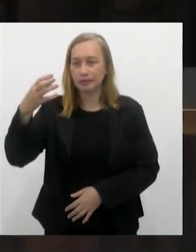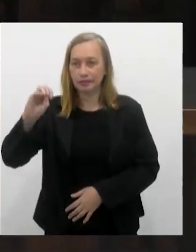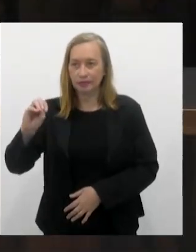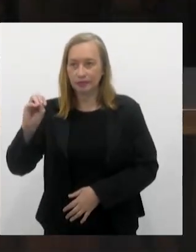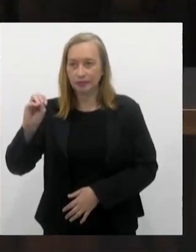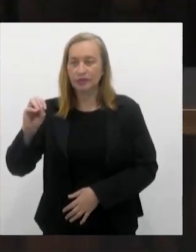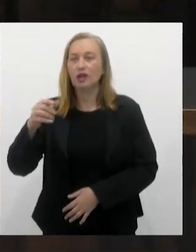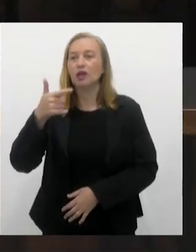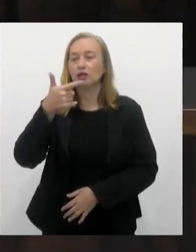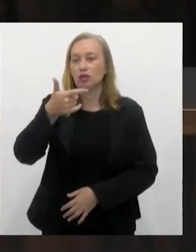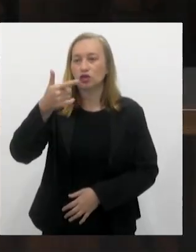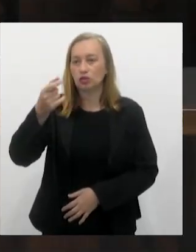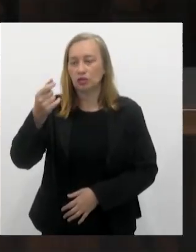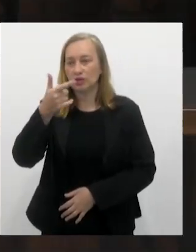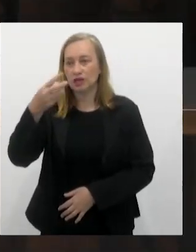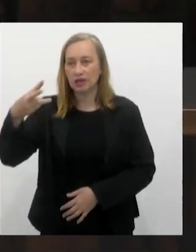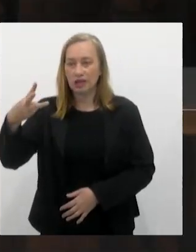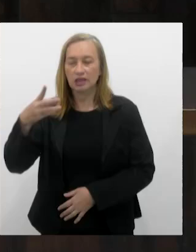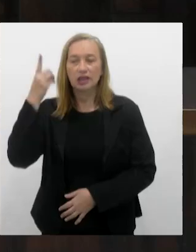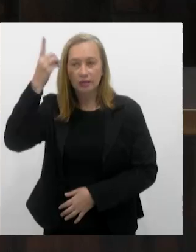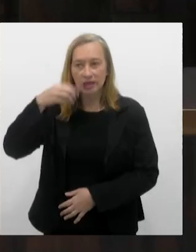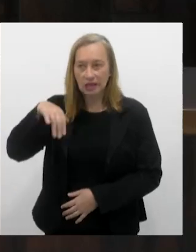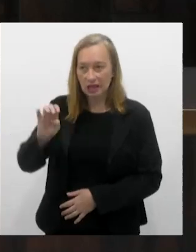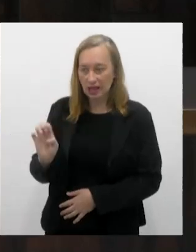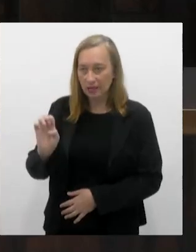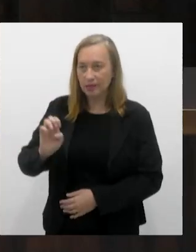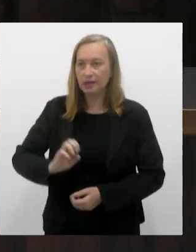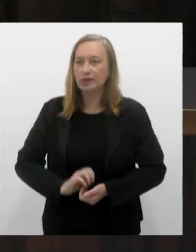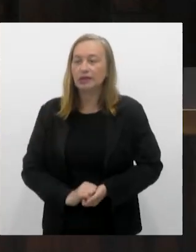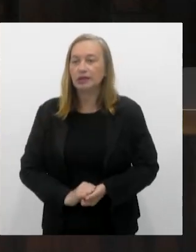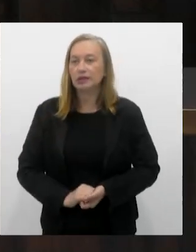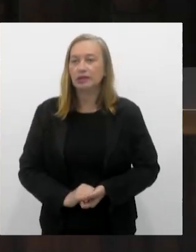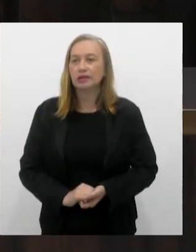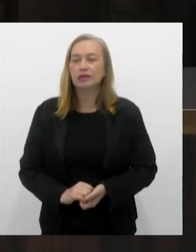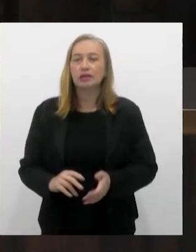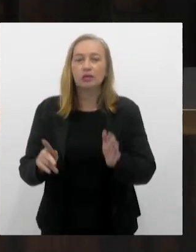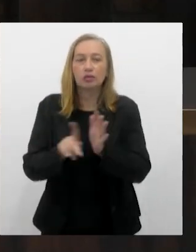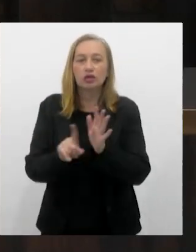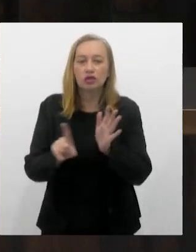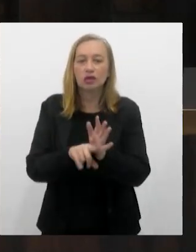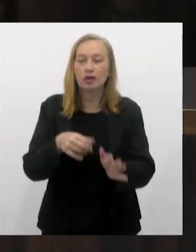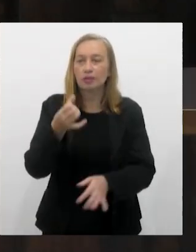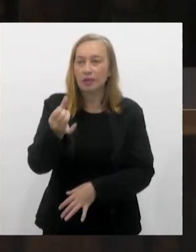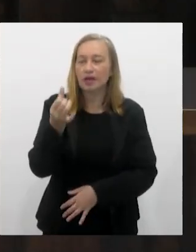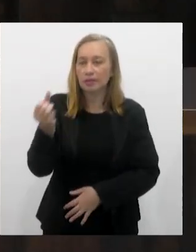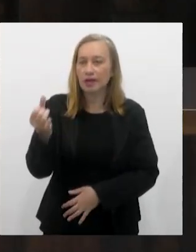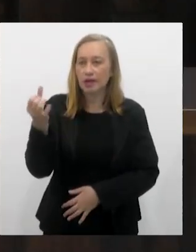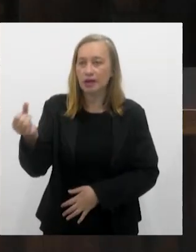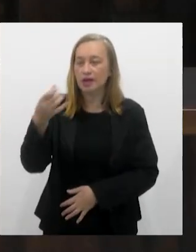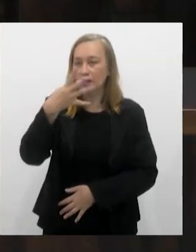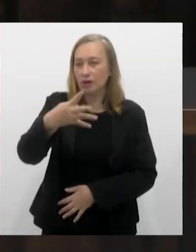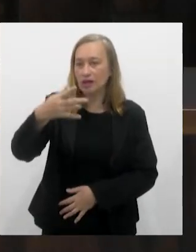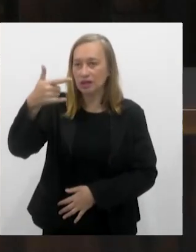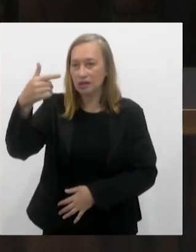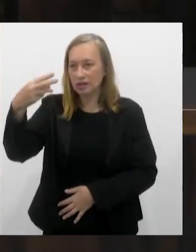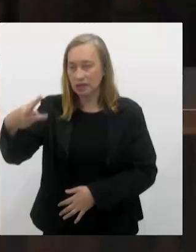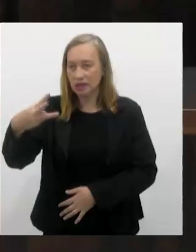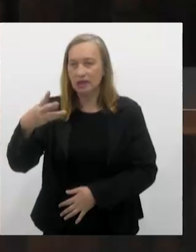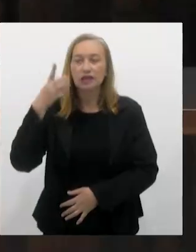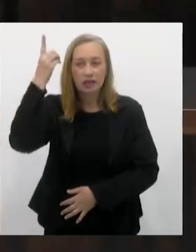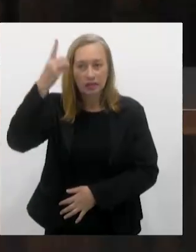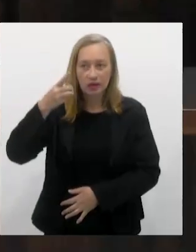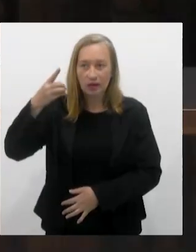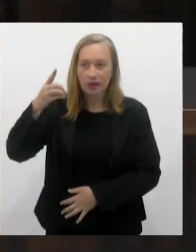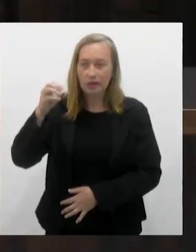520/2023, do deputado Guilherme Delarole. O projeto de lei 6643, do deputado